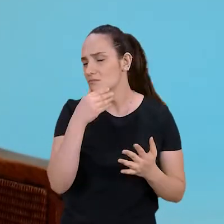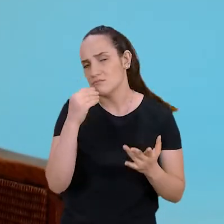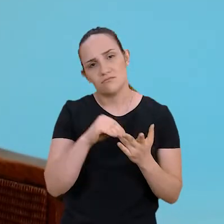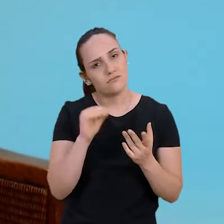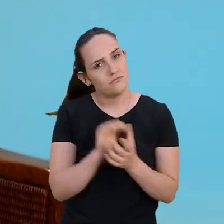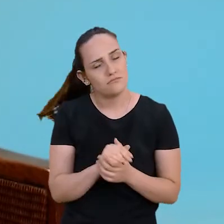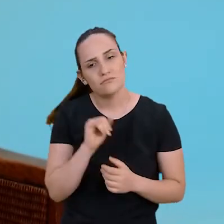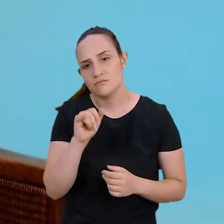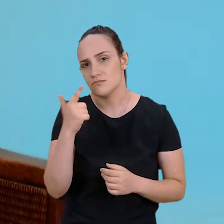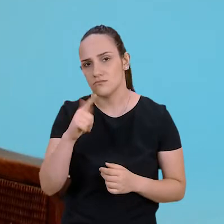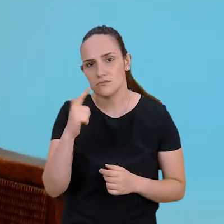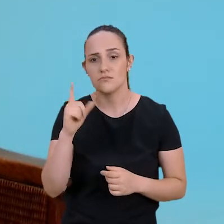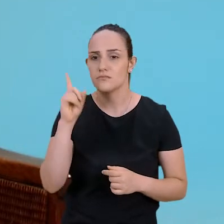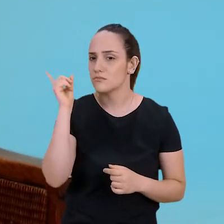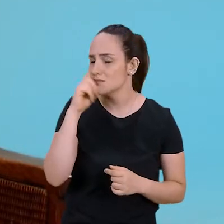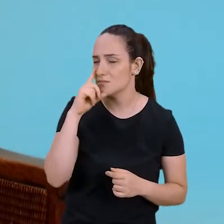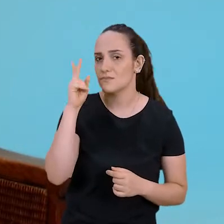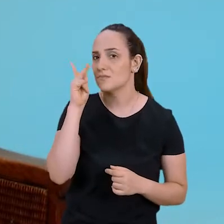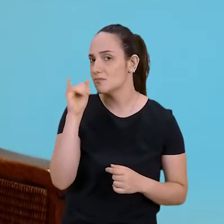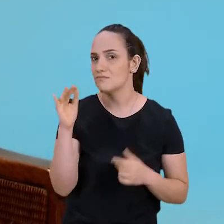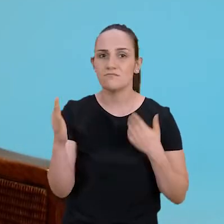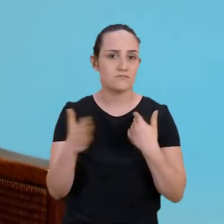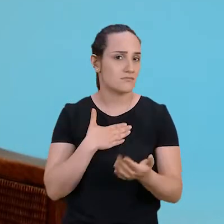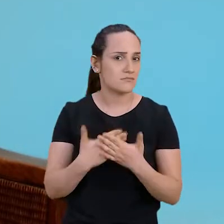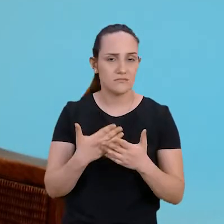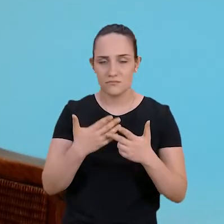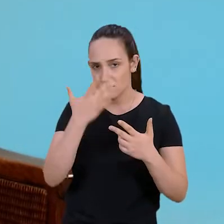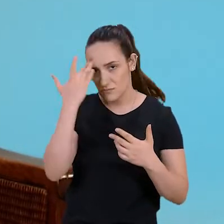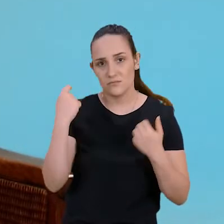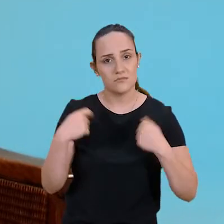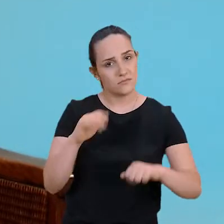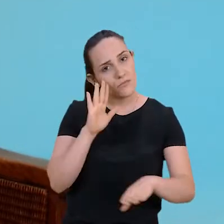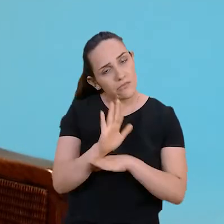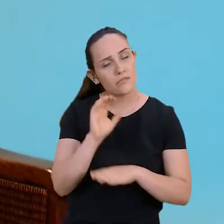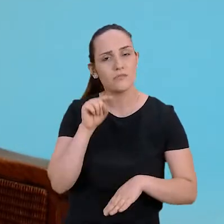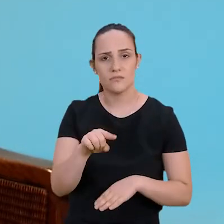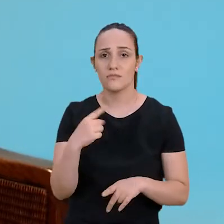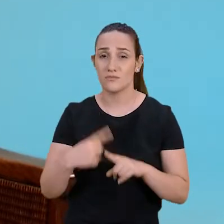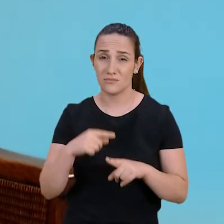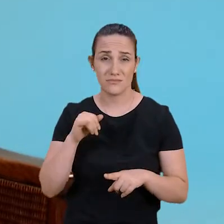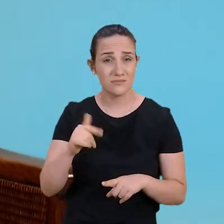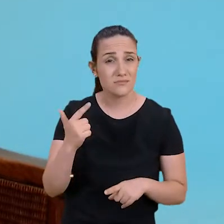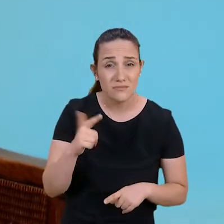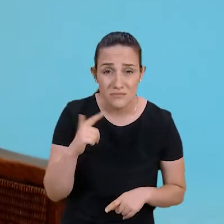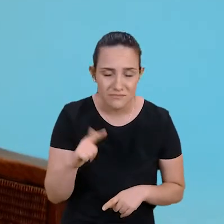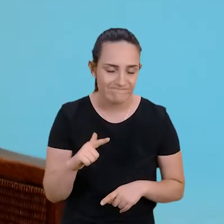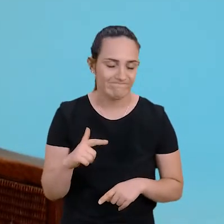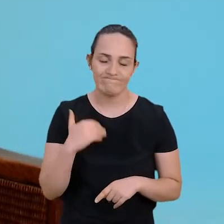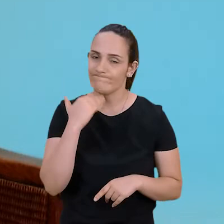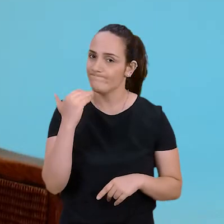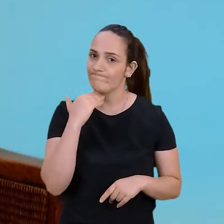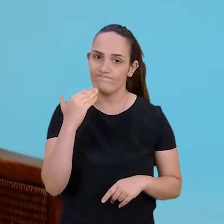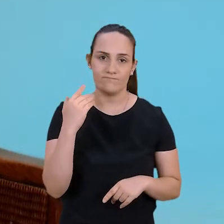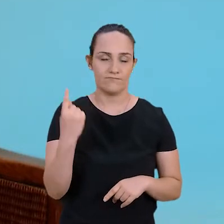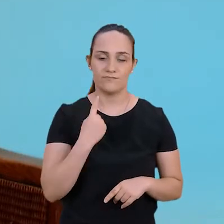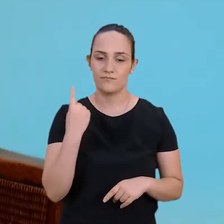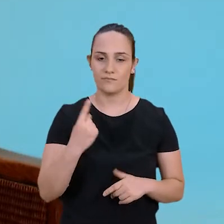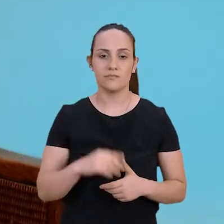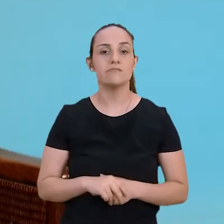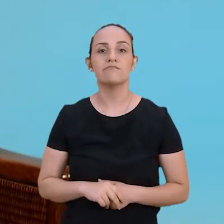você não tem o marido, a sua mãe, o seu pai, alguém tem que te ajudar, porque senão você não consegue segurar